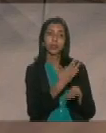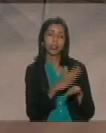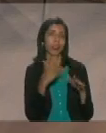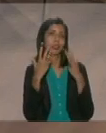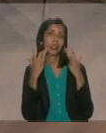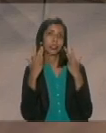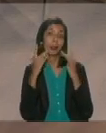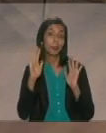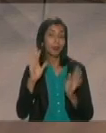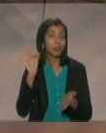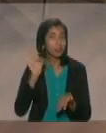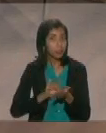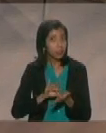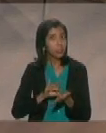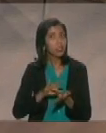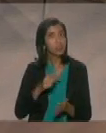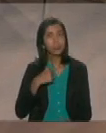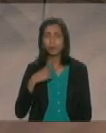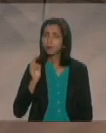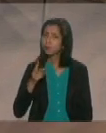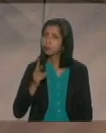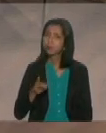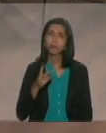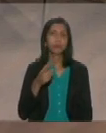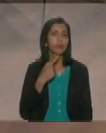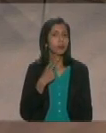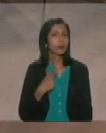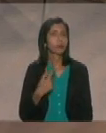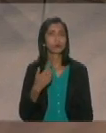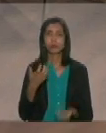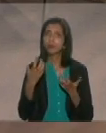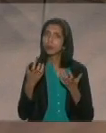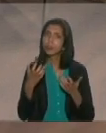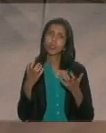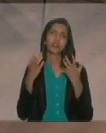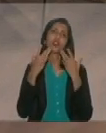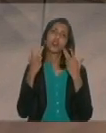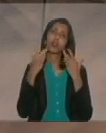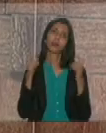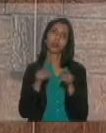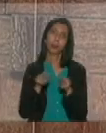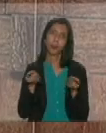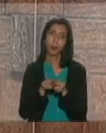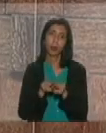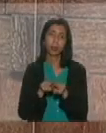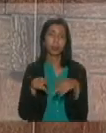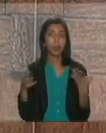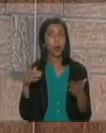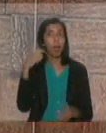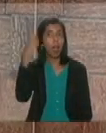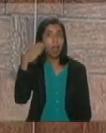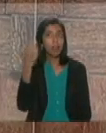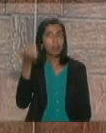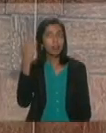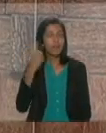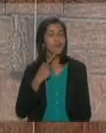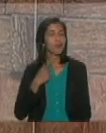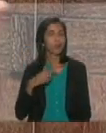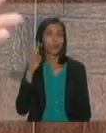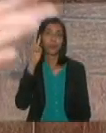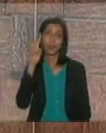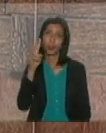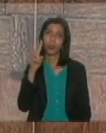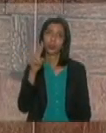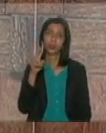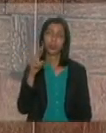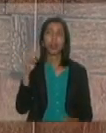espetáculo. Mas, na verdade, eu sempre quis fazer teatro também, então a história de atriz era muito forte em mim, né? E não